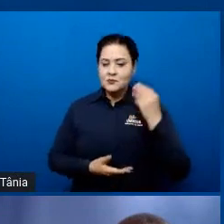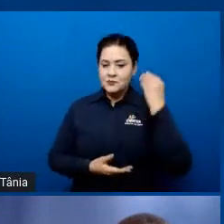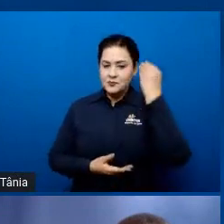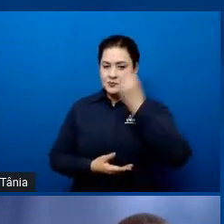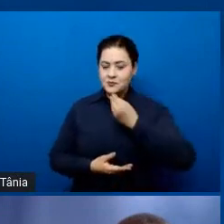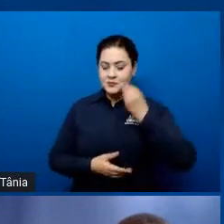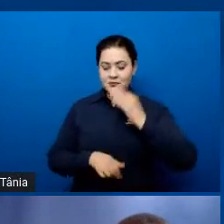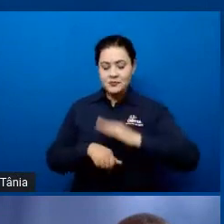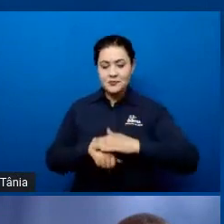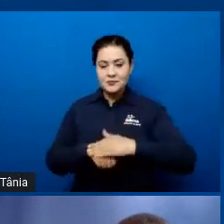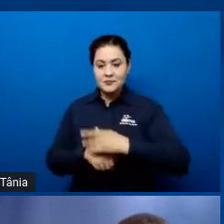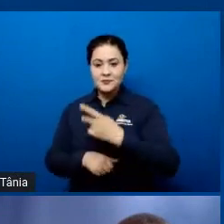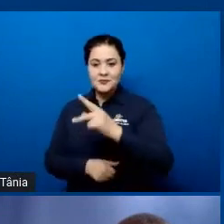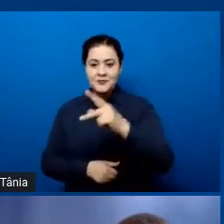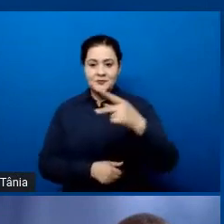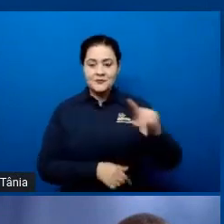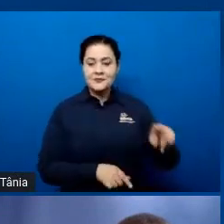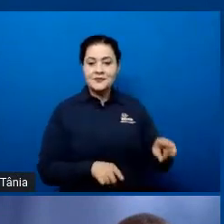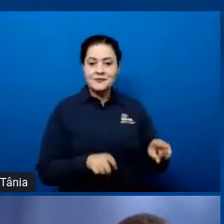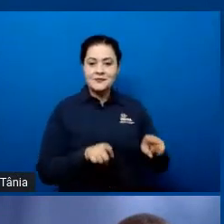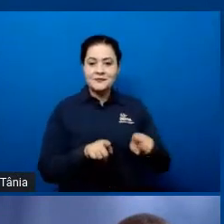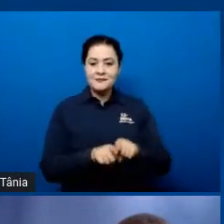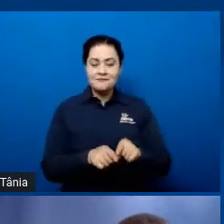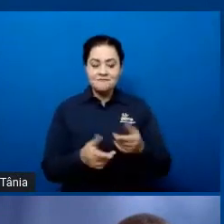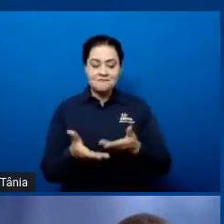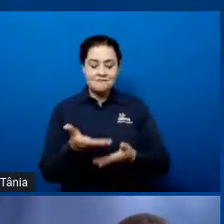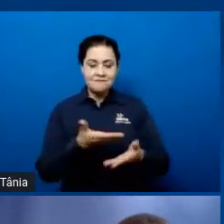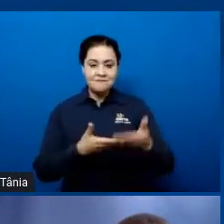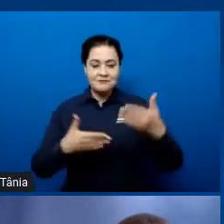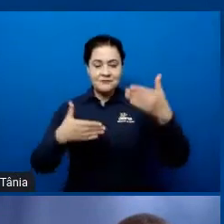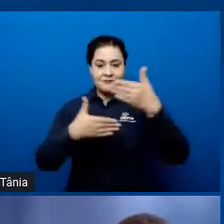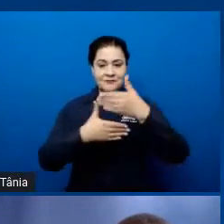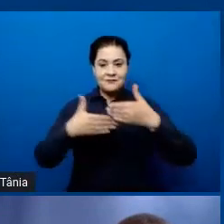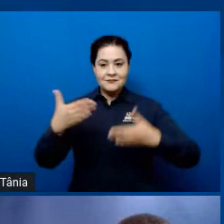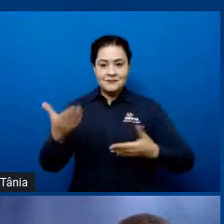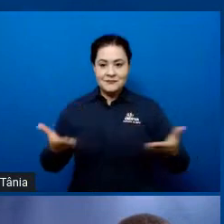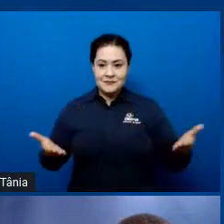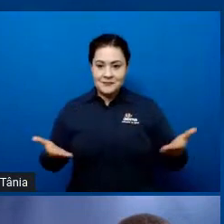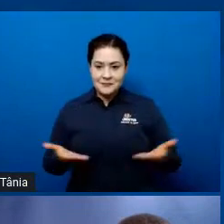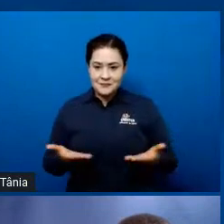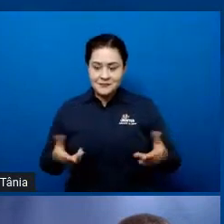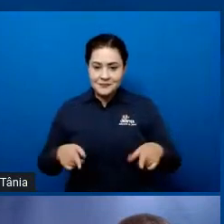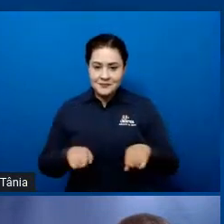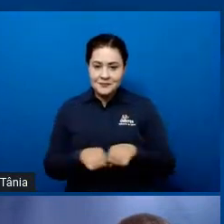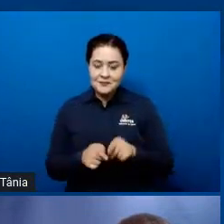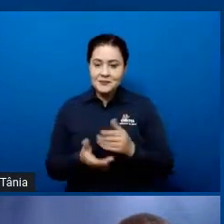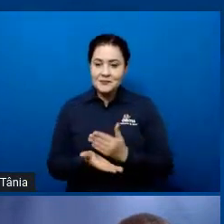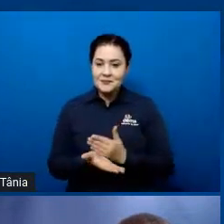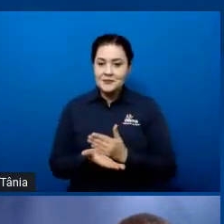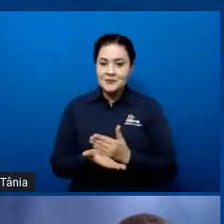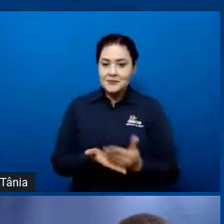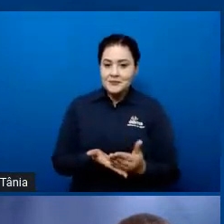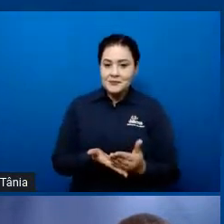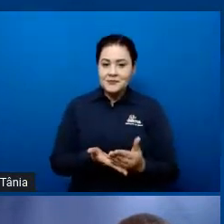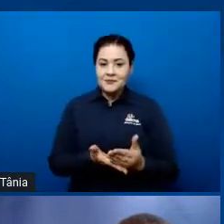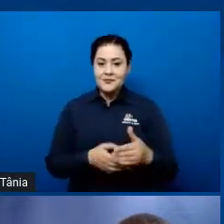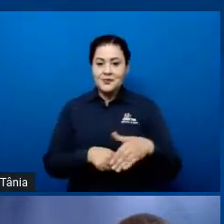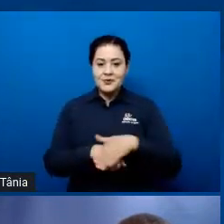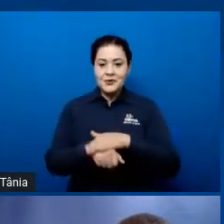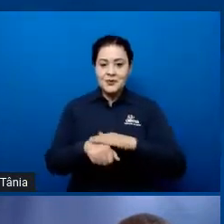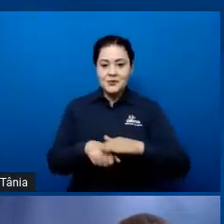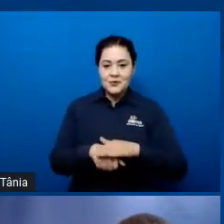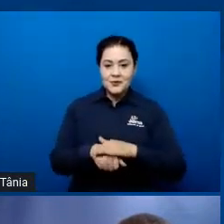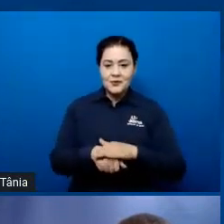para vocês, tá? E vou compartilhar minha tela com vocês agora e começar essa conversa